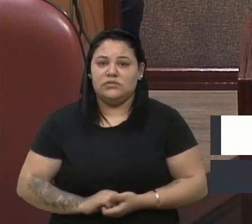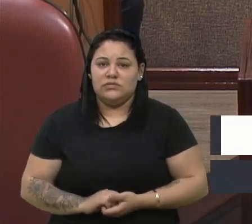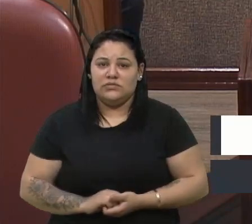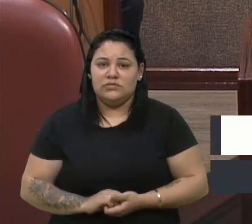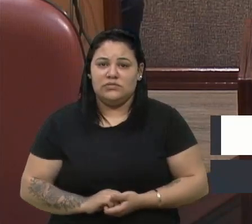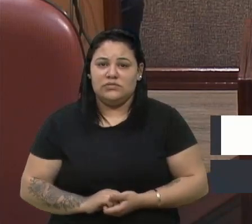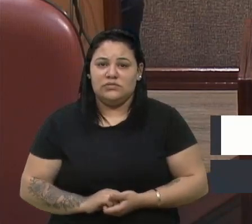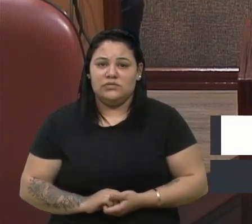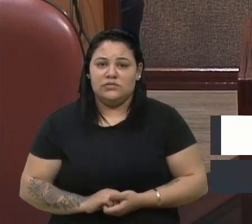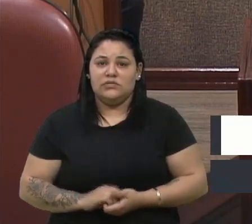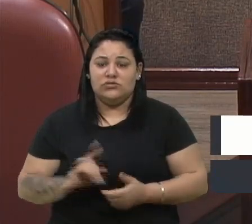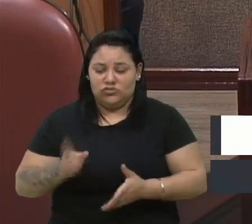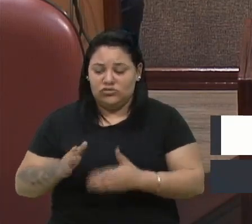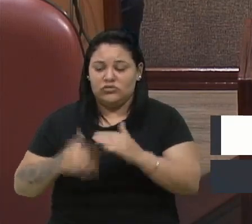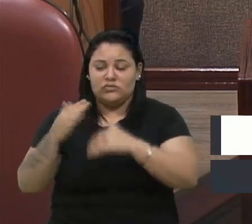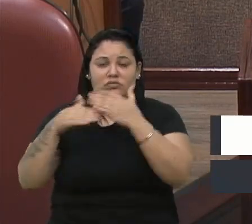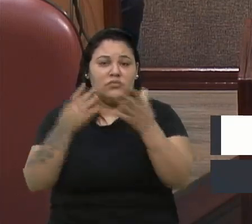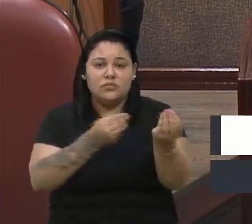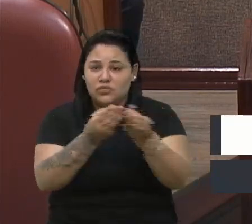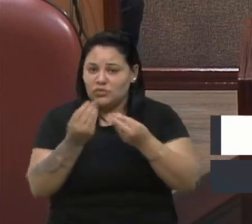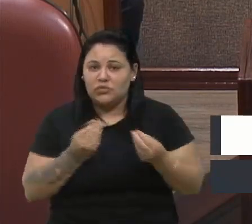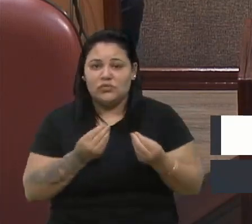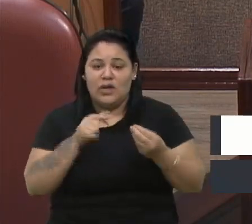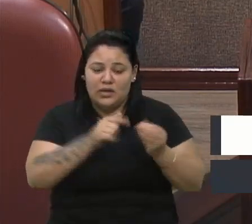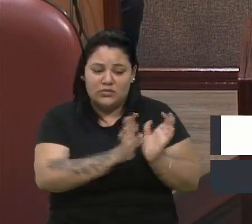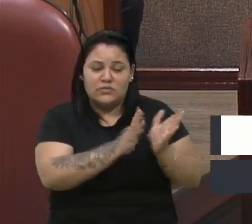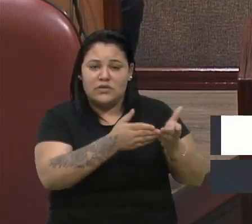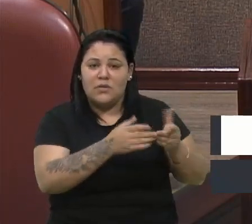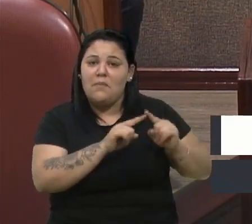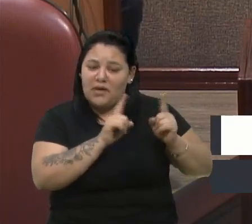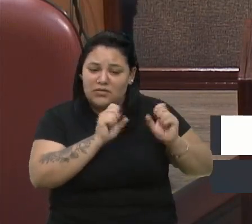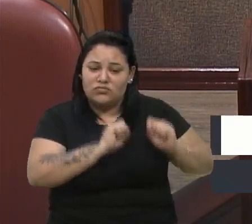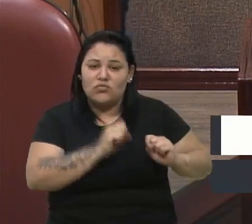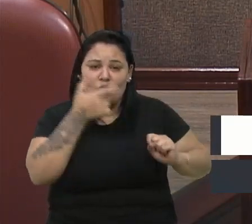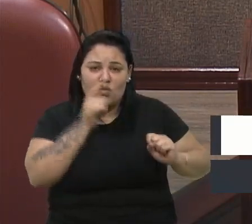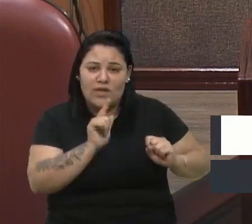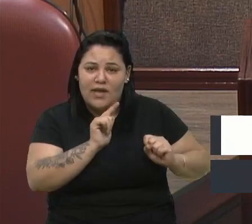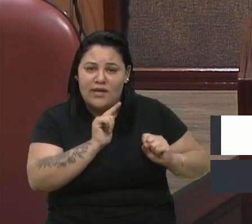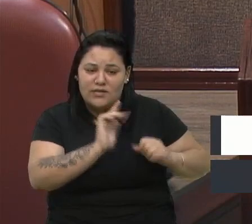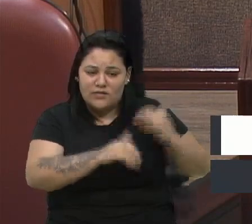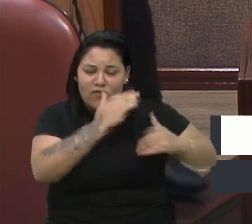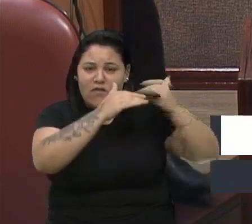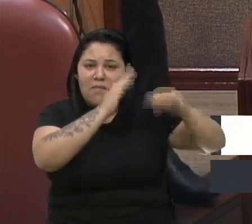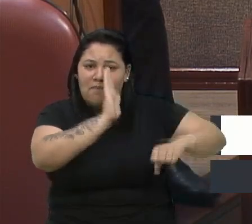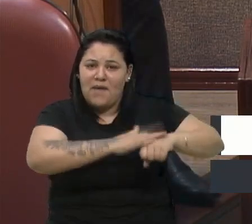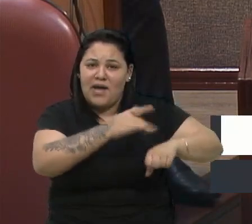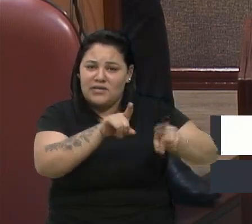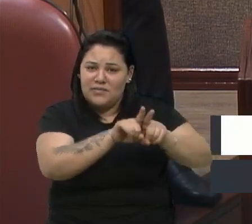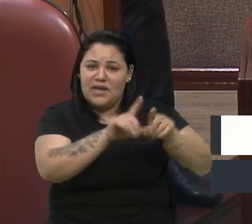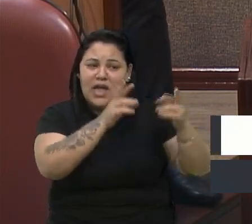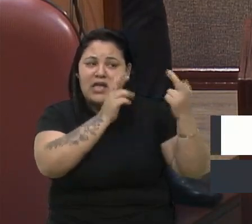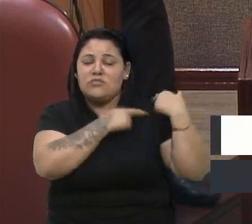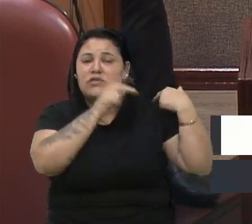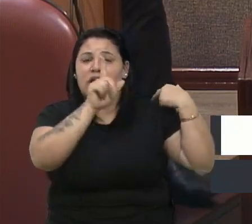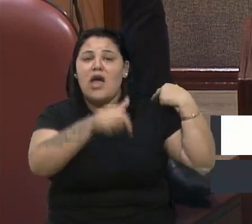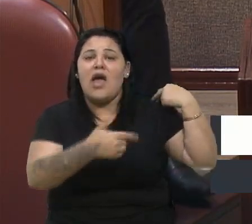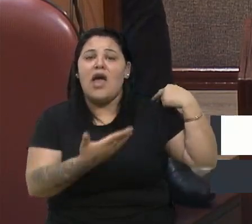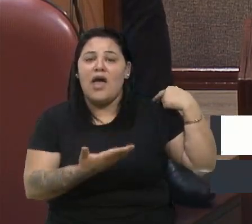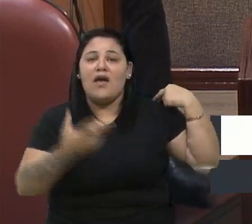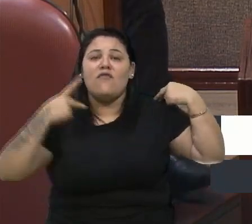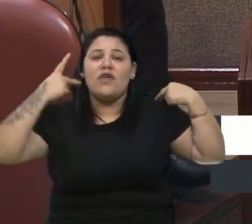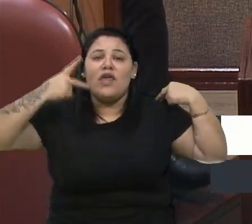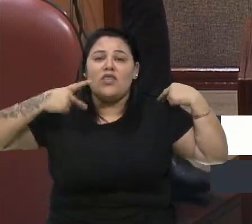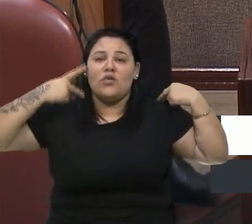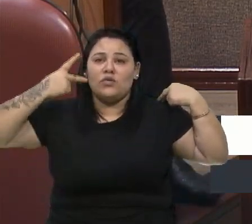que começou esta comissão. Só que dá para evoluir muito mais. E aí a responsabilidade é os